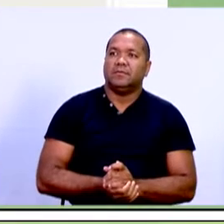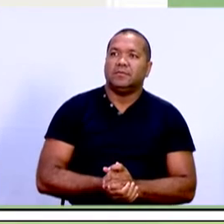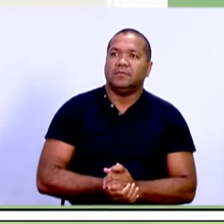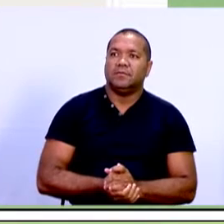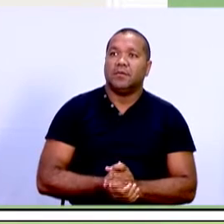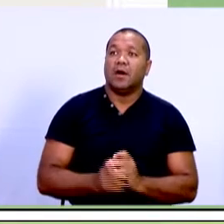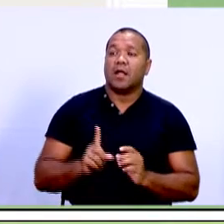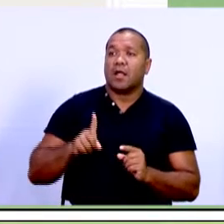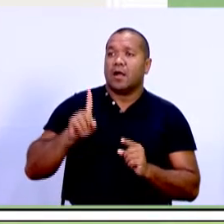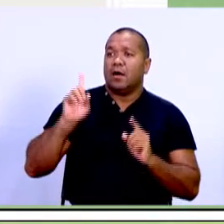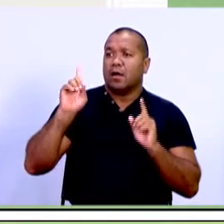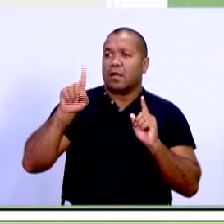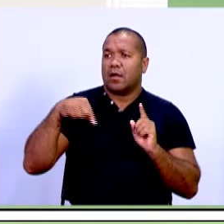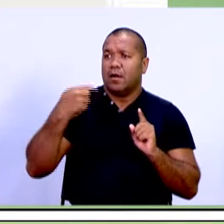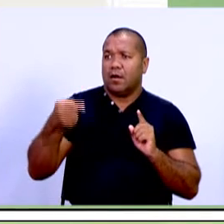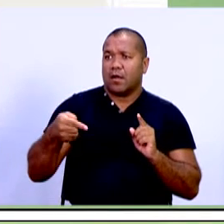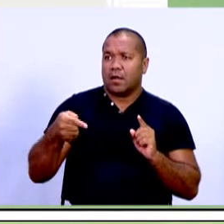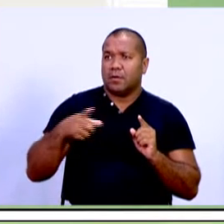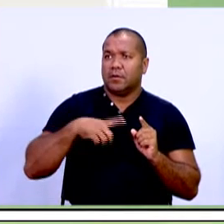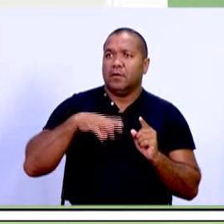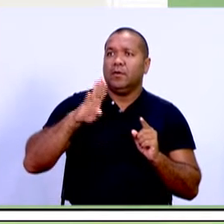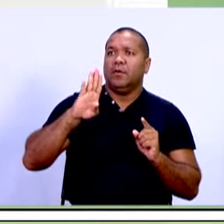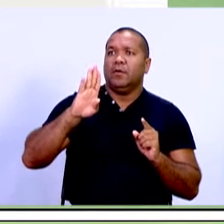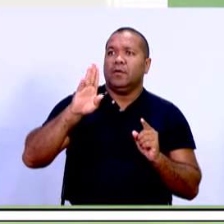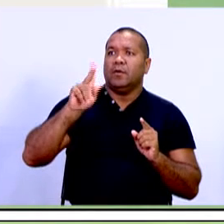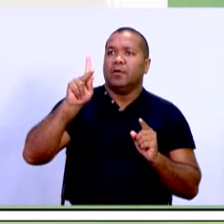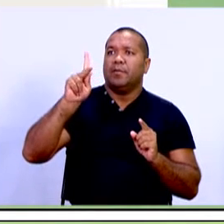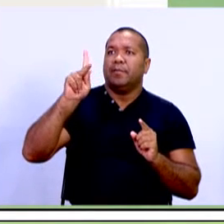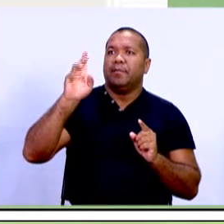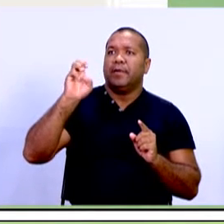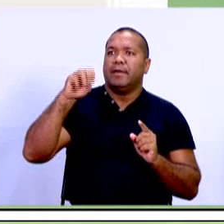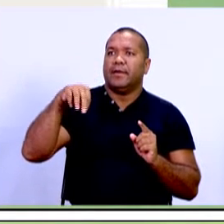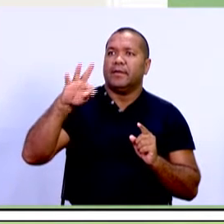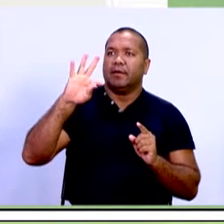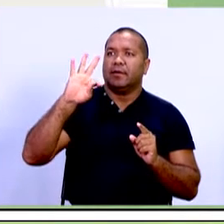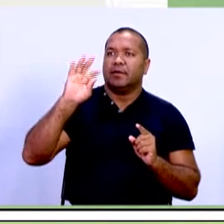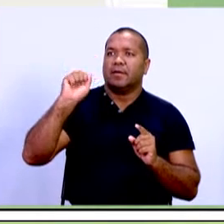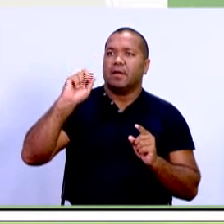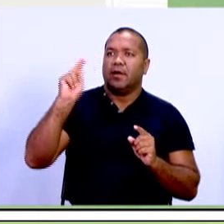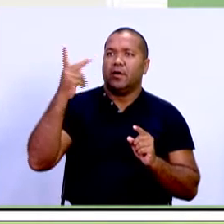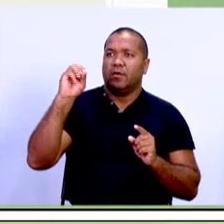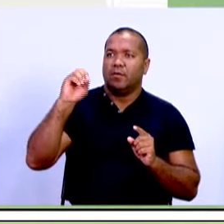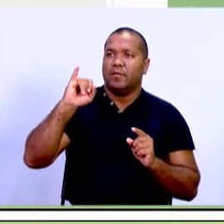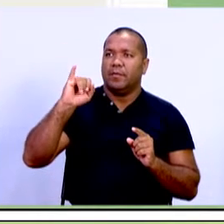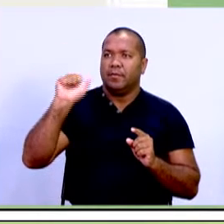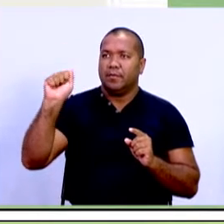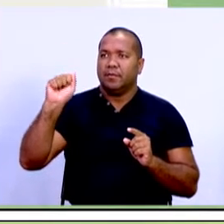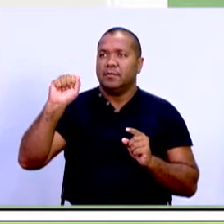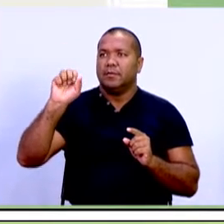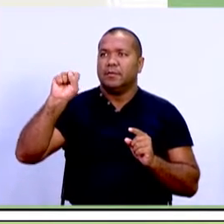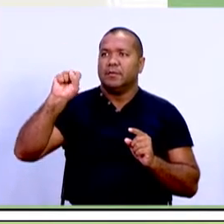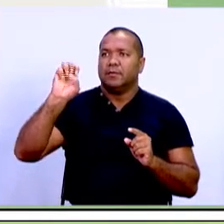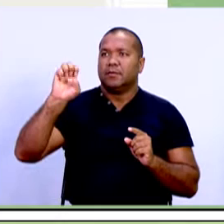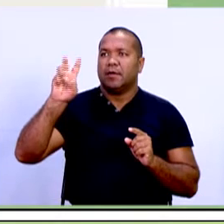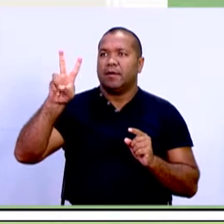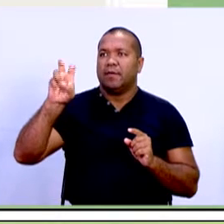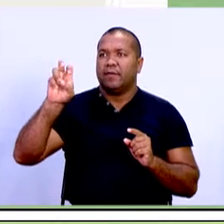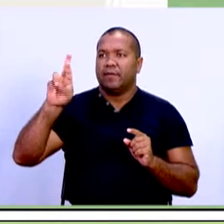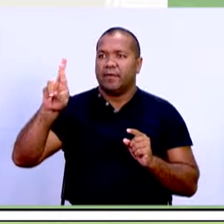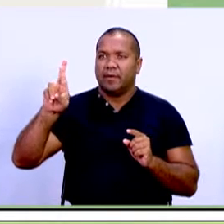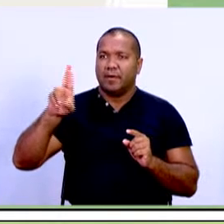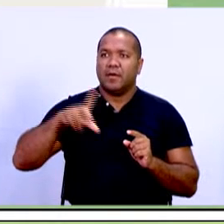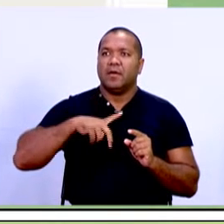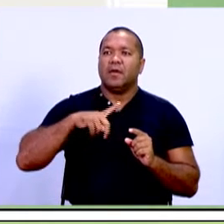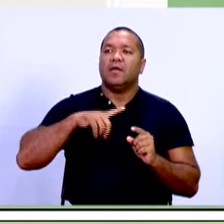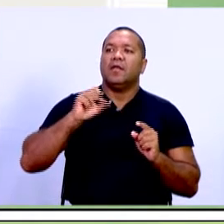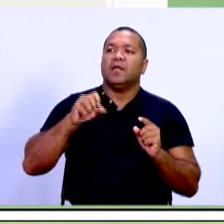E por último, tem o Pentaho BI Server. Nós estamos falando aqui sobre as partes, né? Ele é um servidor